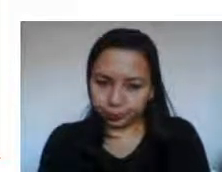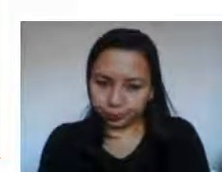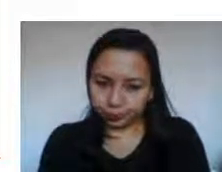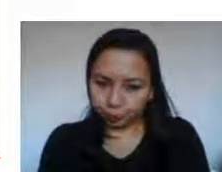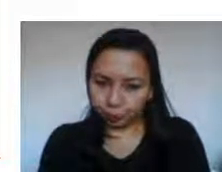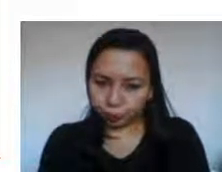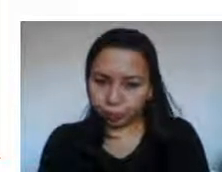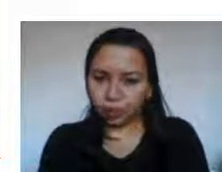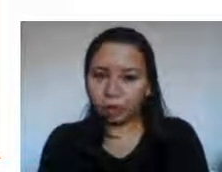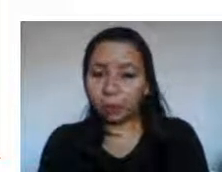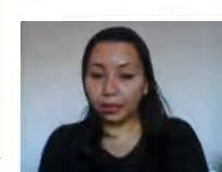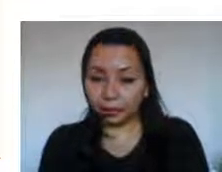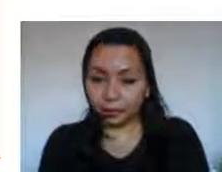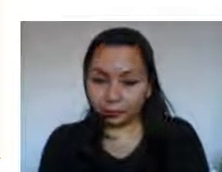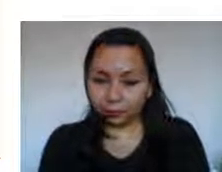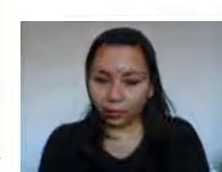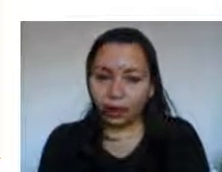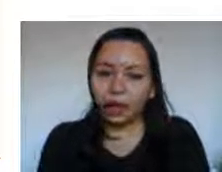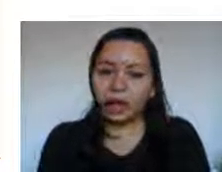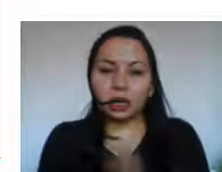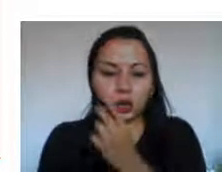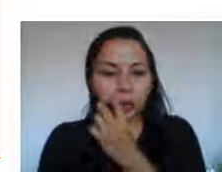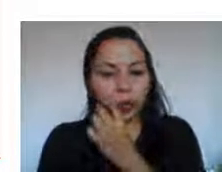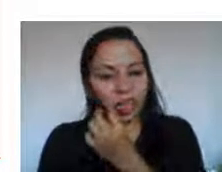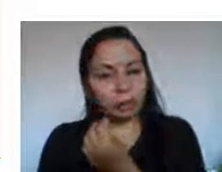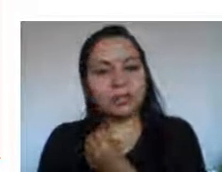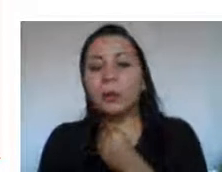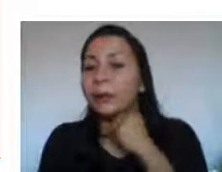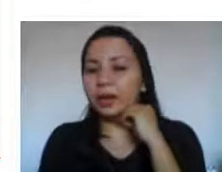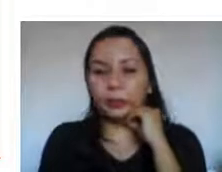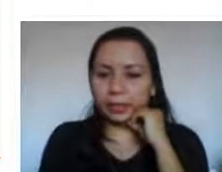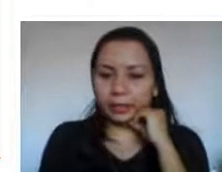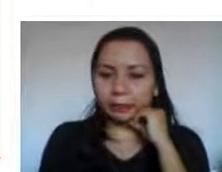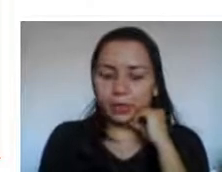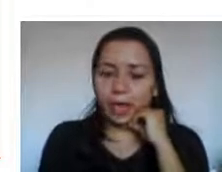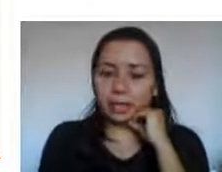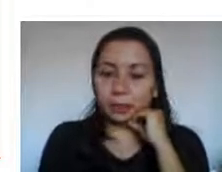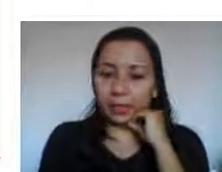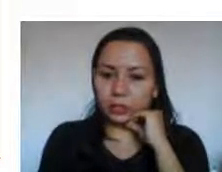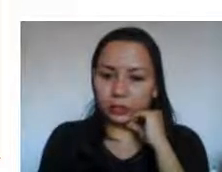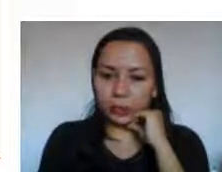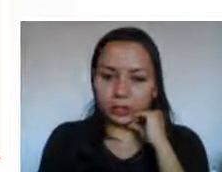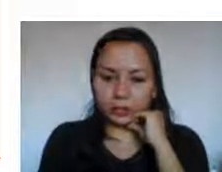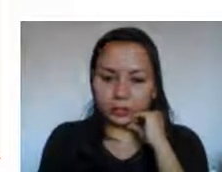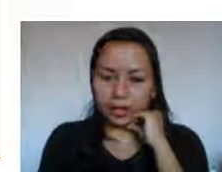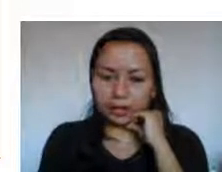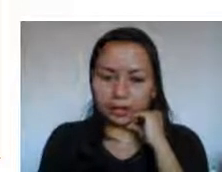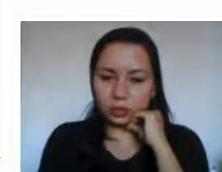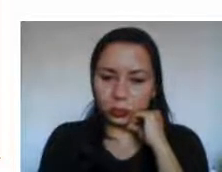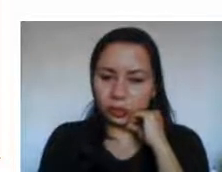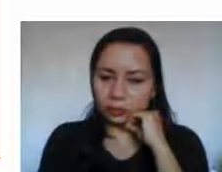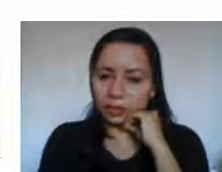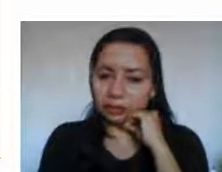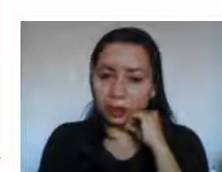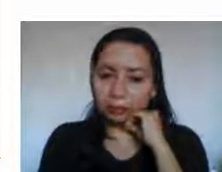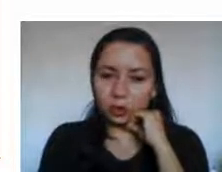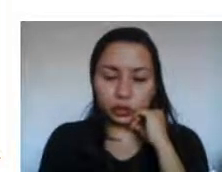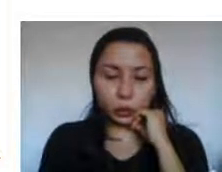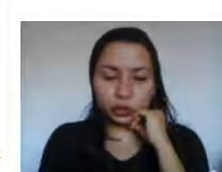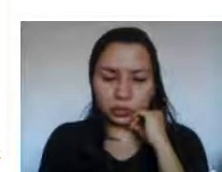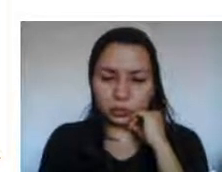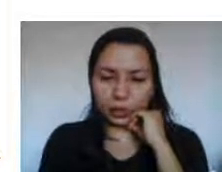esgotamento. Beleza. E os problemas não param por aí. As práticas de pescas ilegais e destrutivas levam